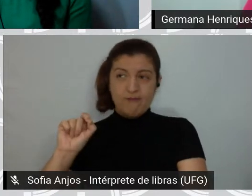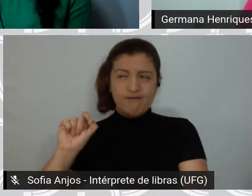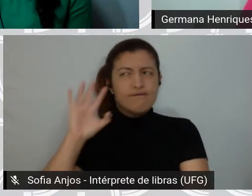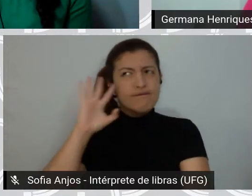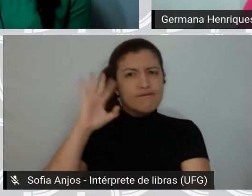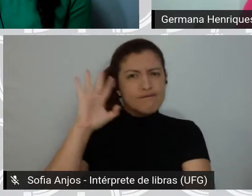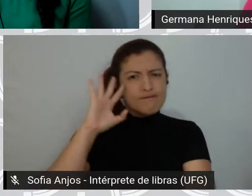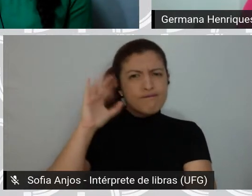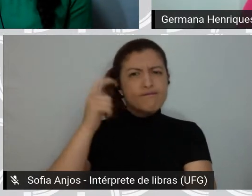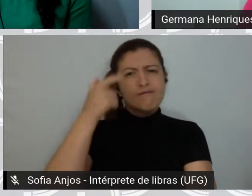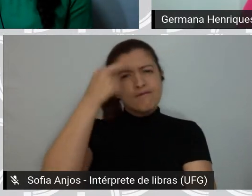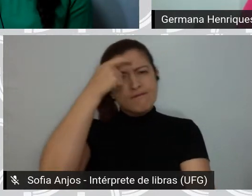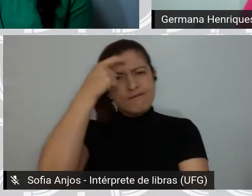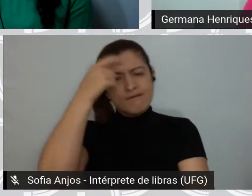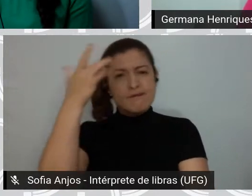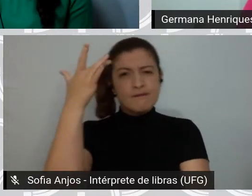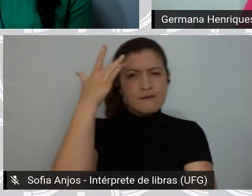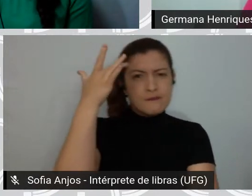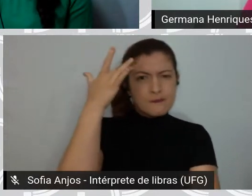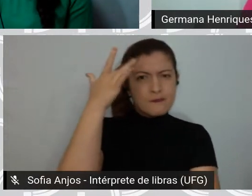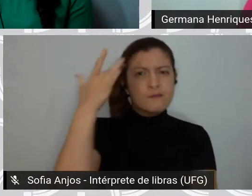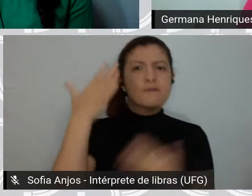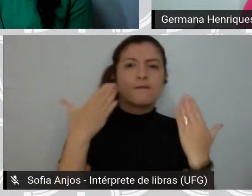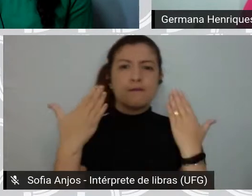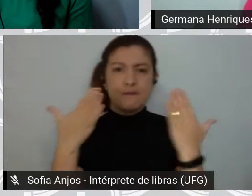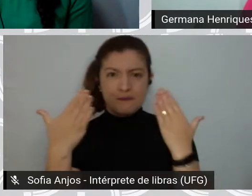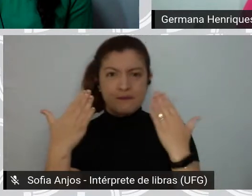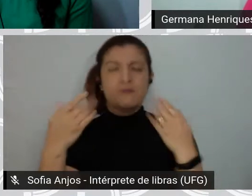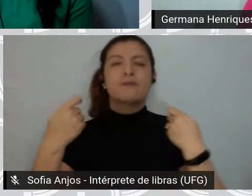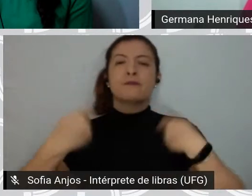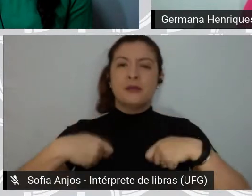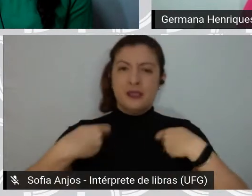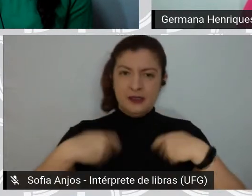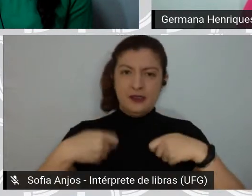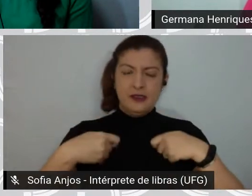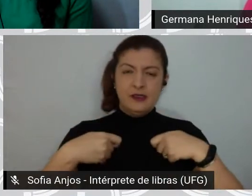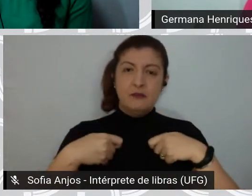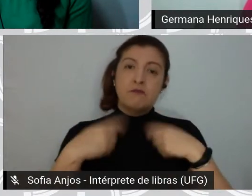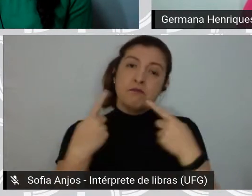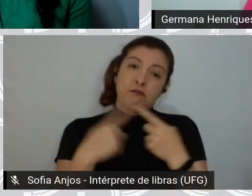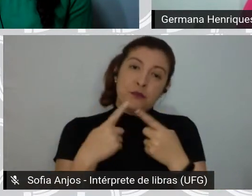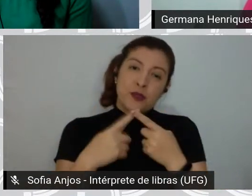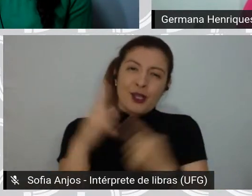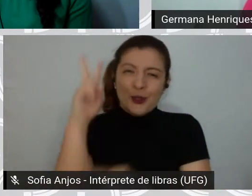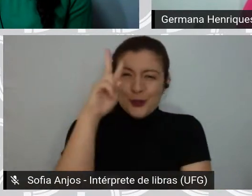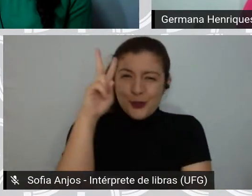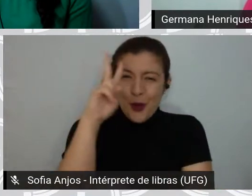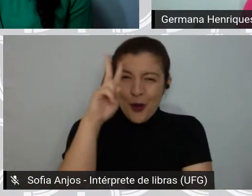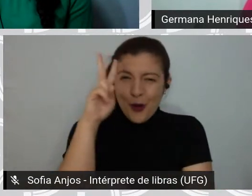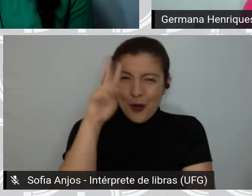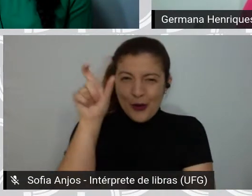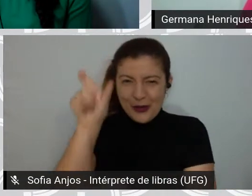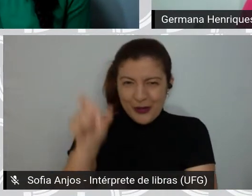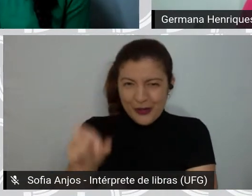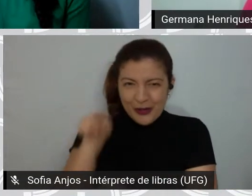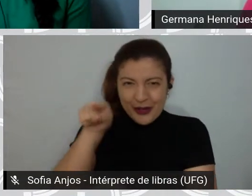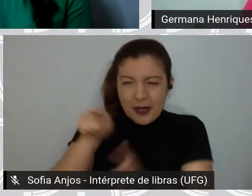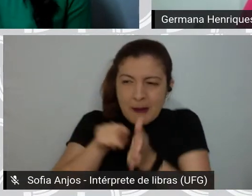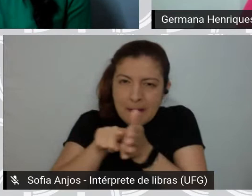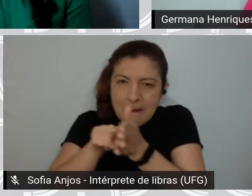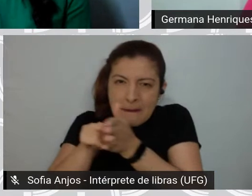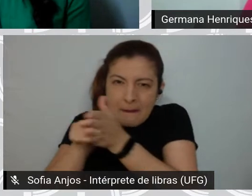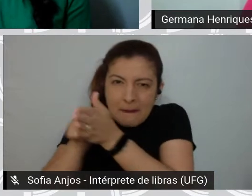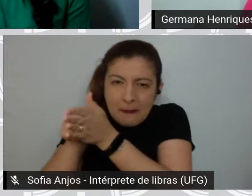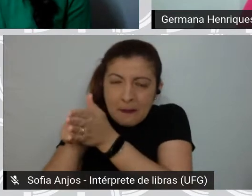de autoridade, até porque os historiadores, quando eles pensam a história, eles não pensam nos tradutores, dos